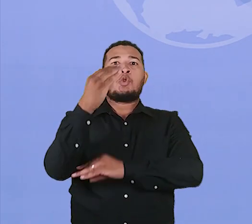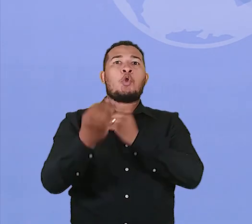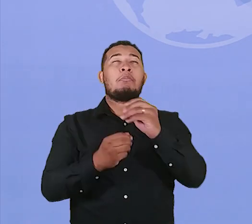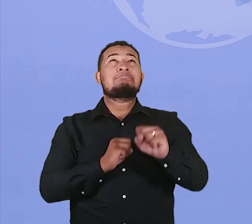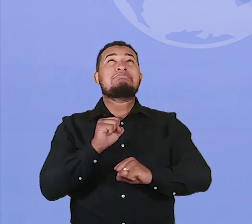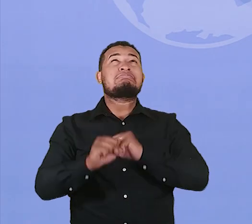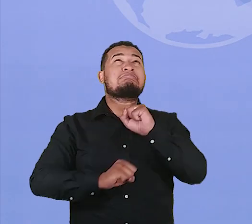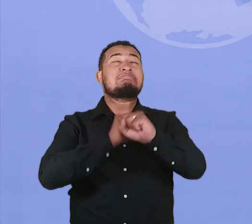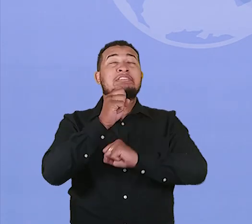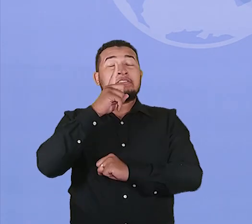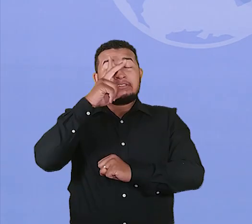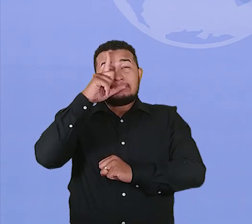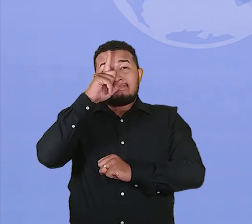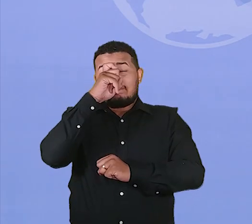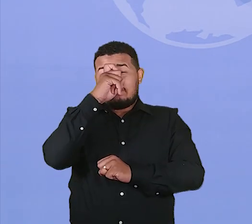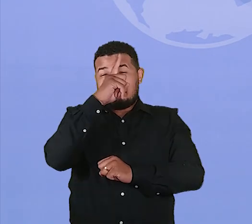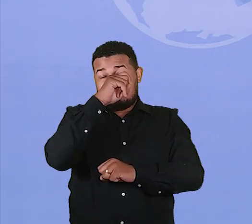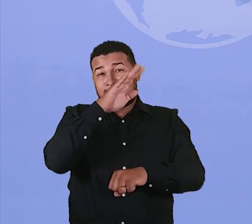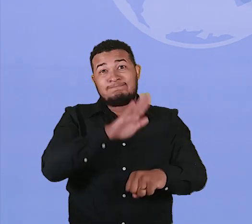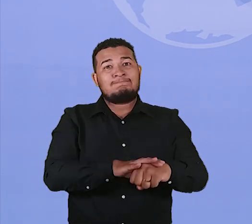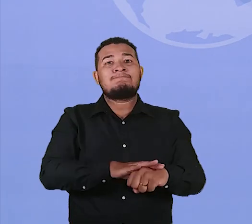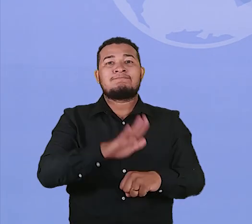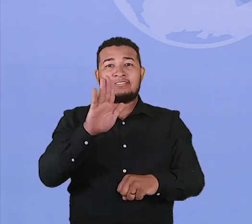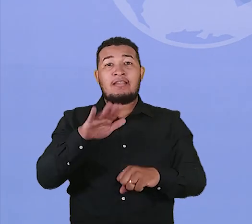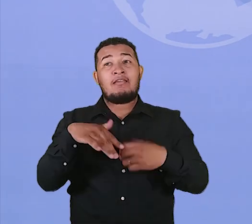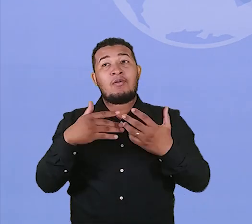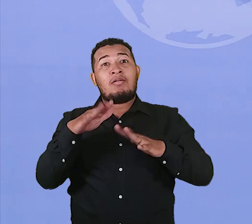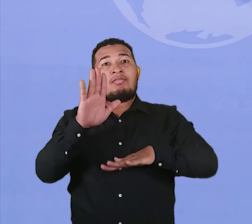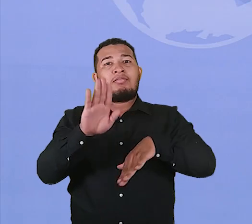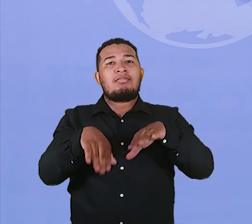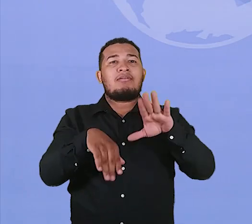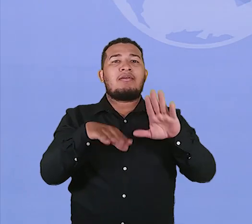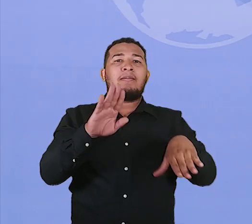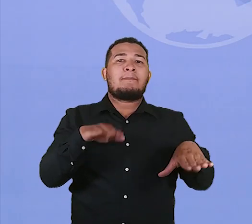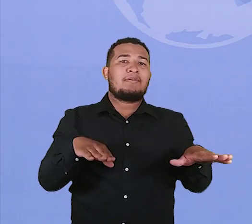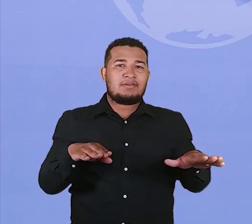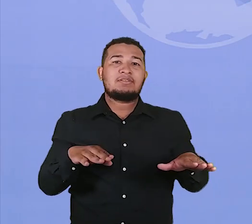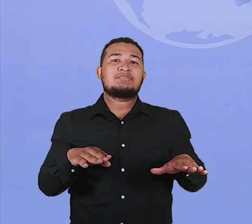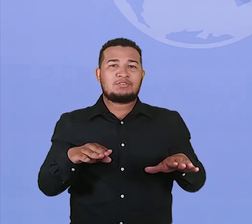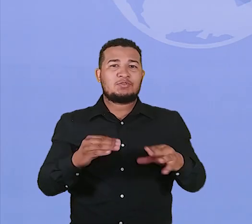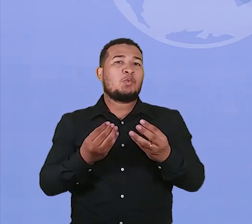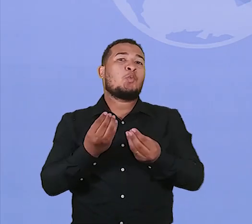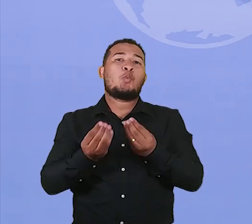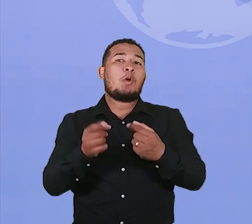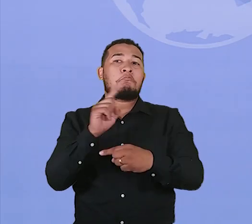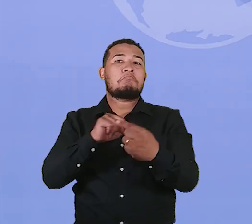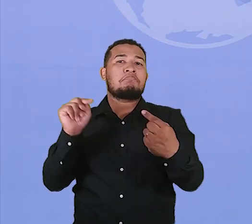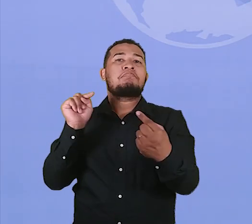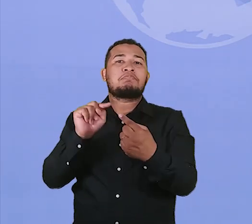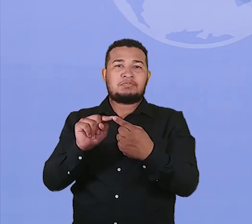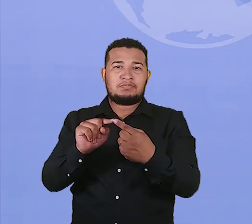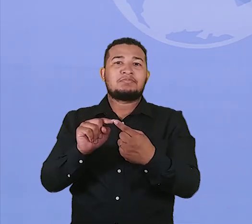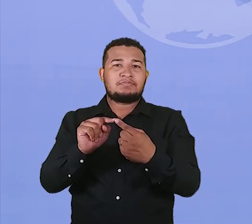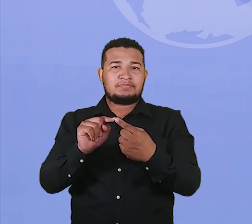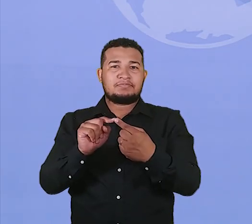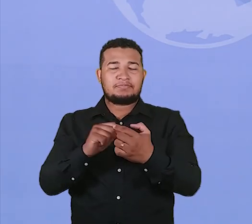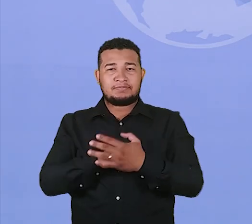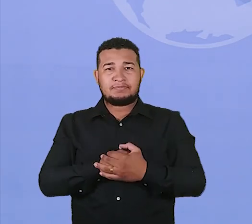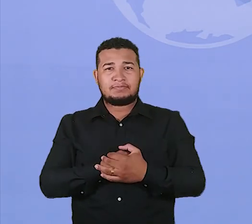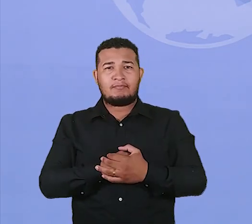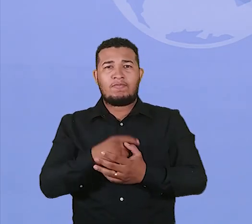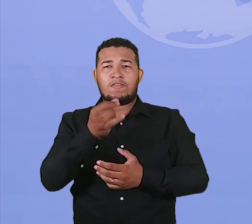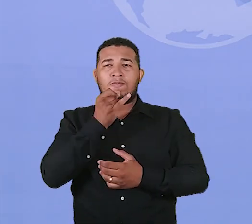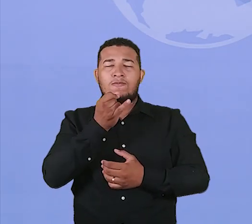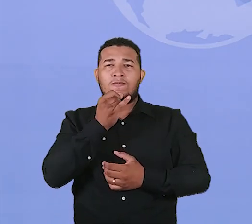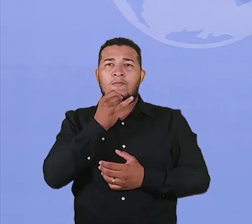inclinado vai dificultar ainda mais o movimento então depende ele para o que que tá sendo qual o objetivo daquele plano